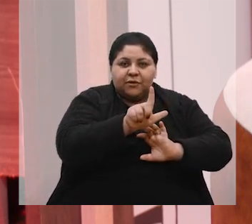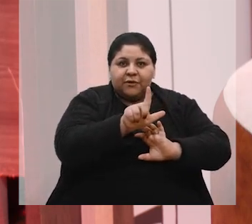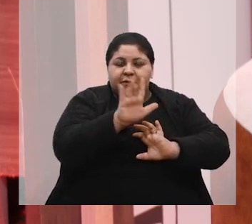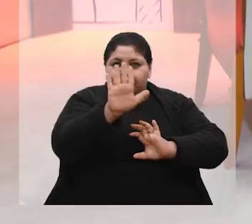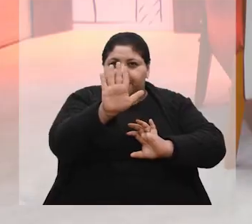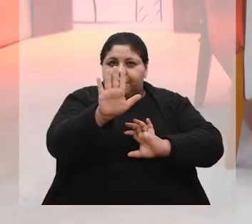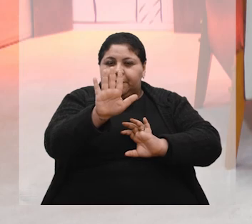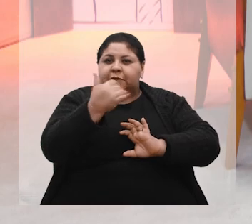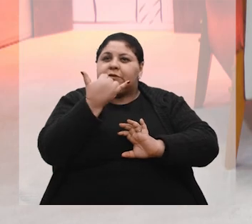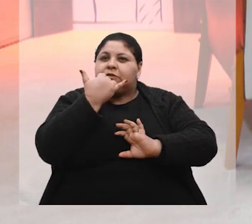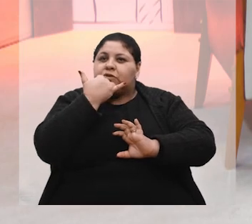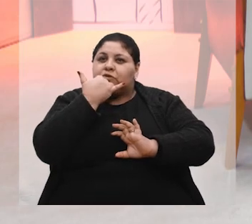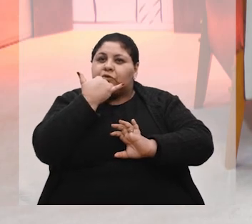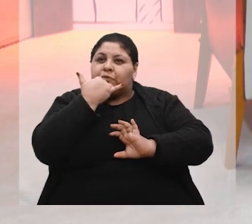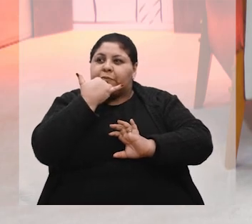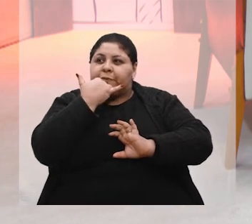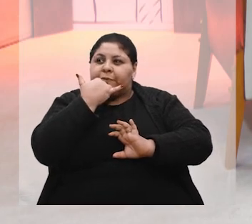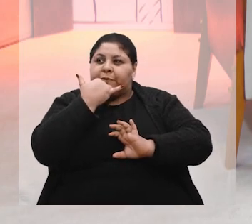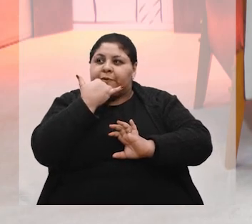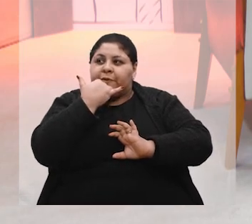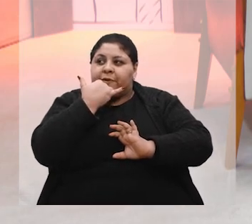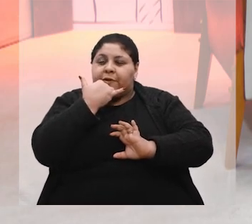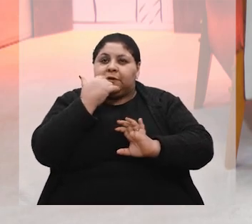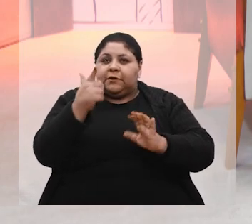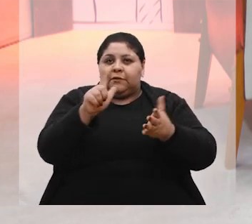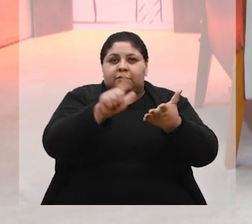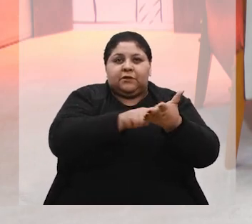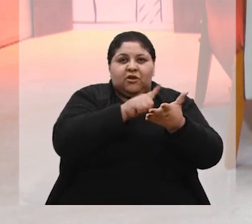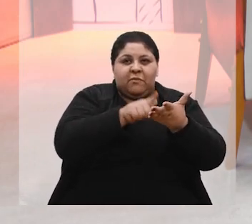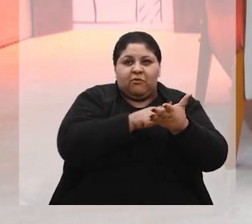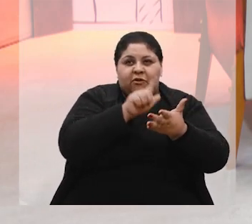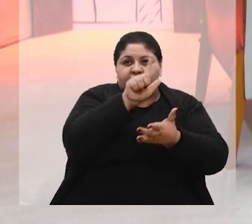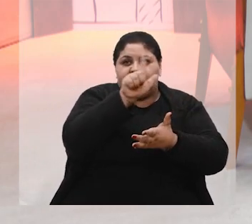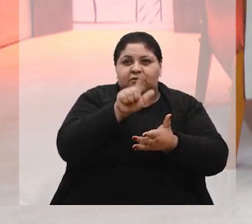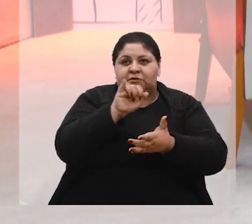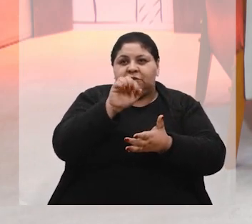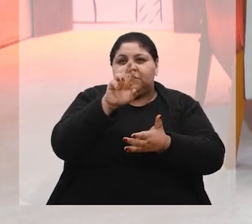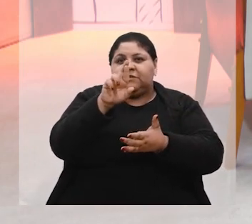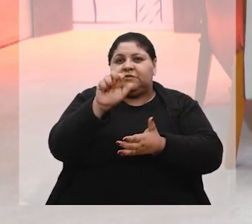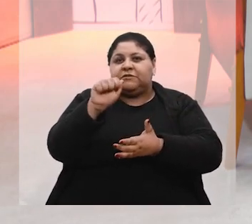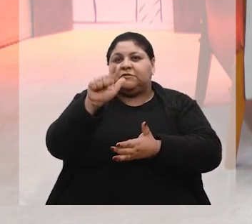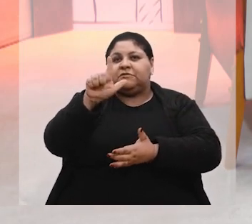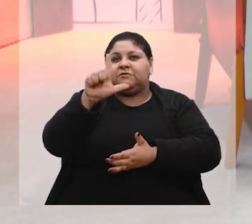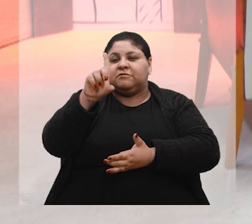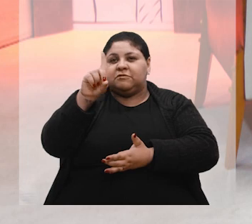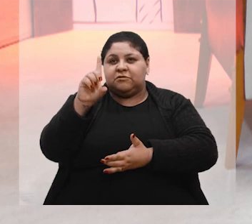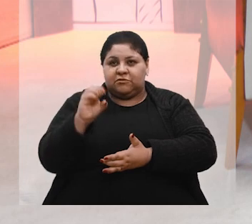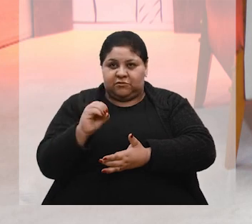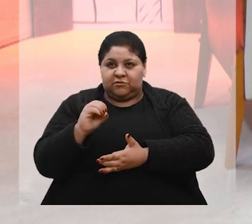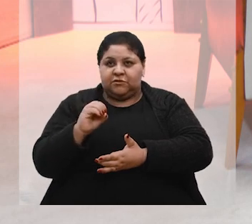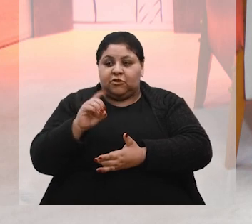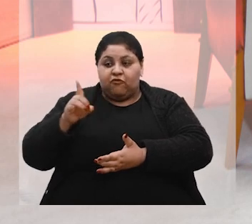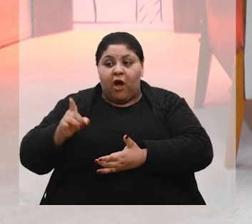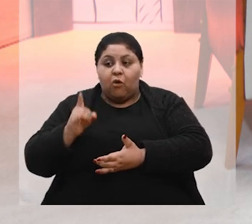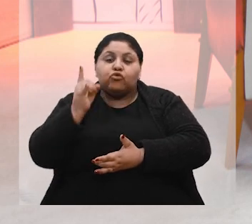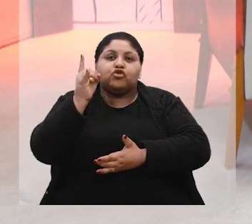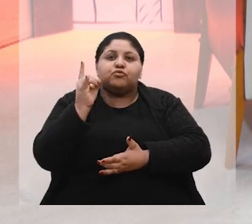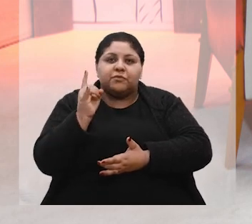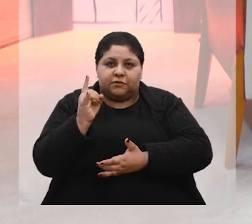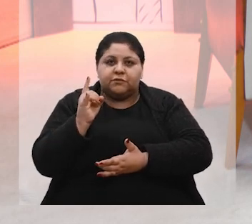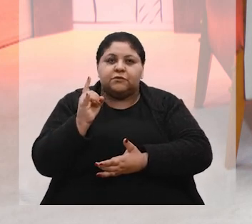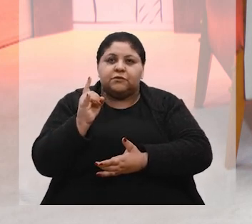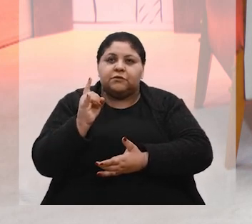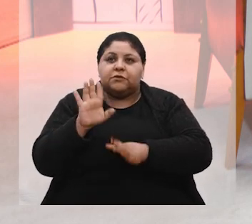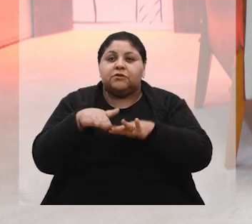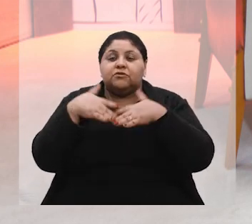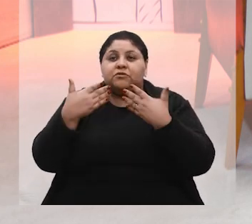te referes, por exemplo, desculpa te interromper, tem uma obra do Ziraldo, que no Também, do interior que foi acabou, a última, né?